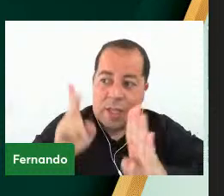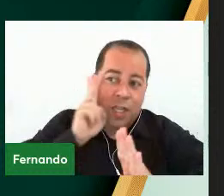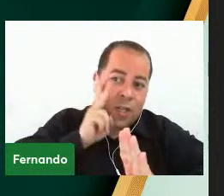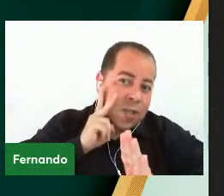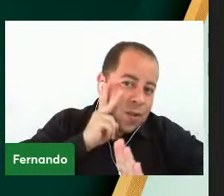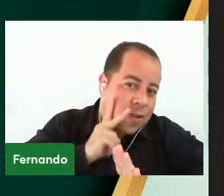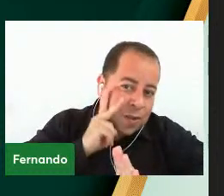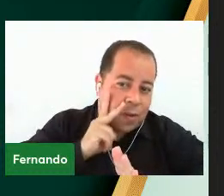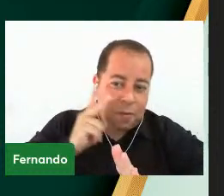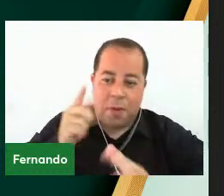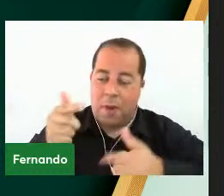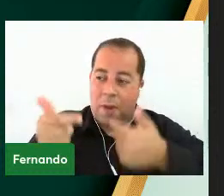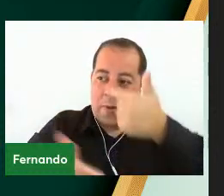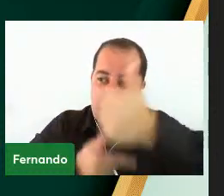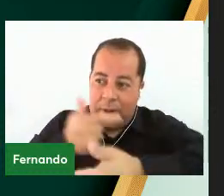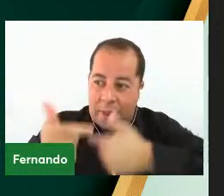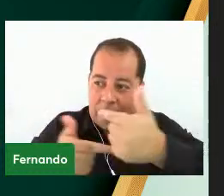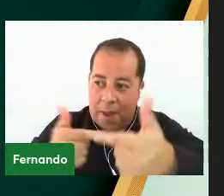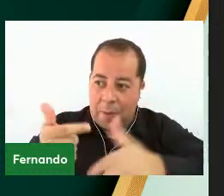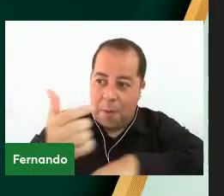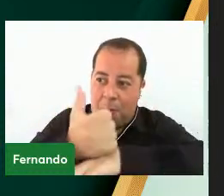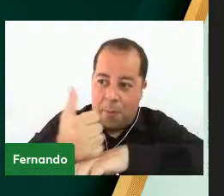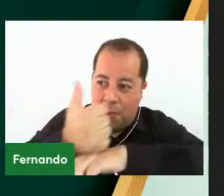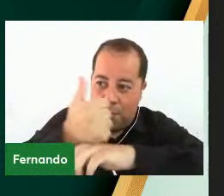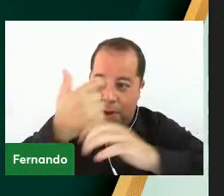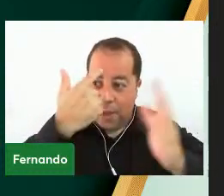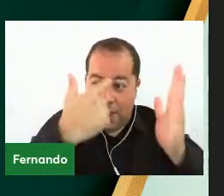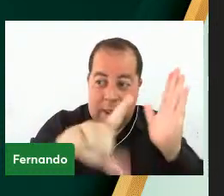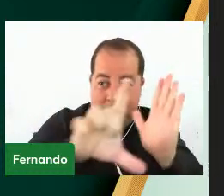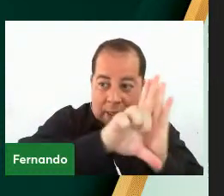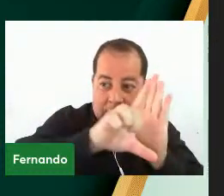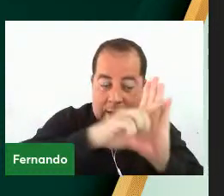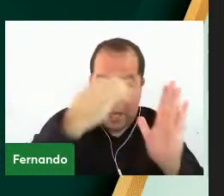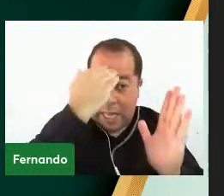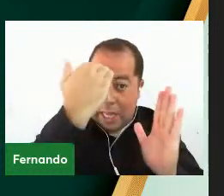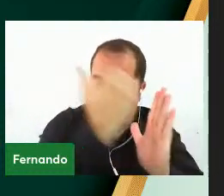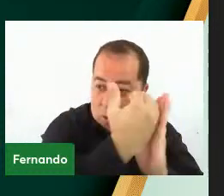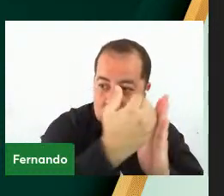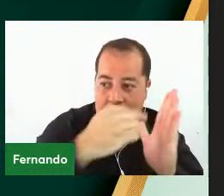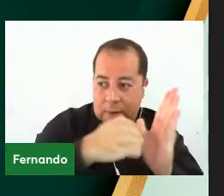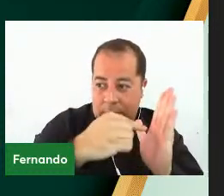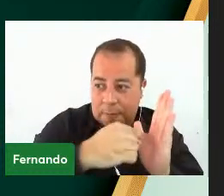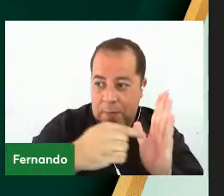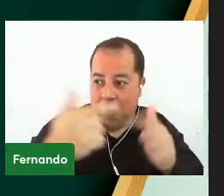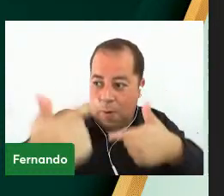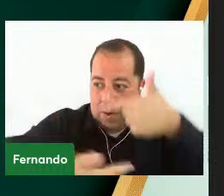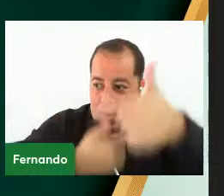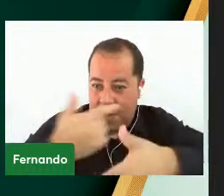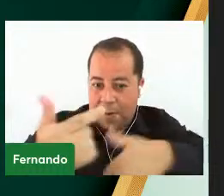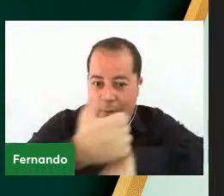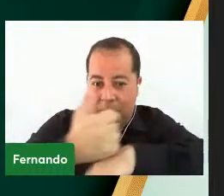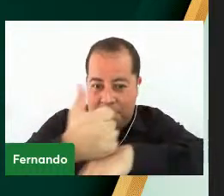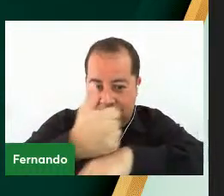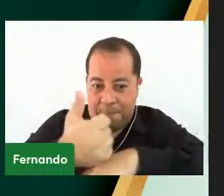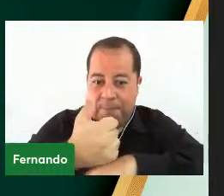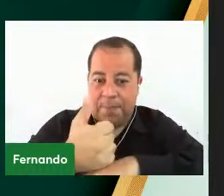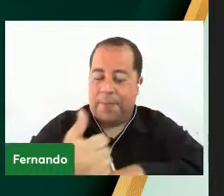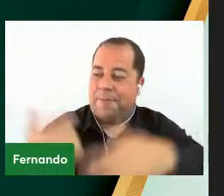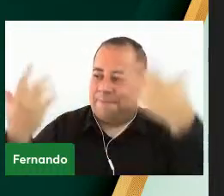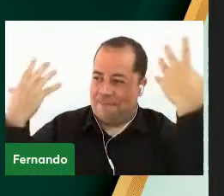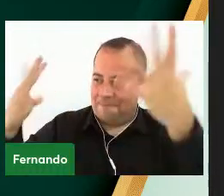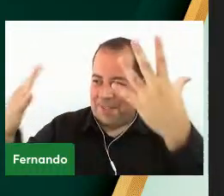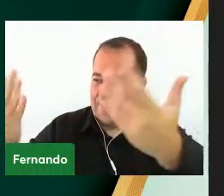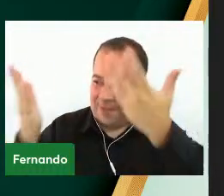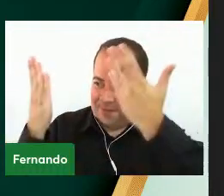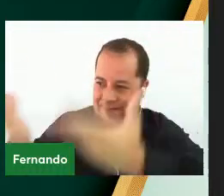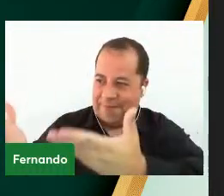possa usufruir de todos os direitos e prerrogativas previstas em lei e para o exercício de sua profissão. Parabéns.